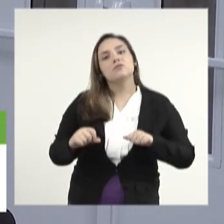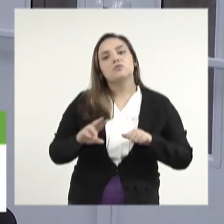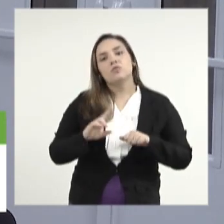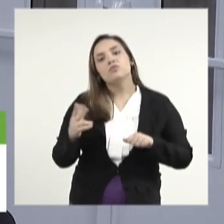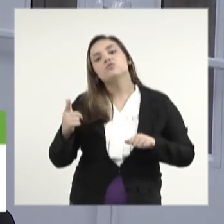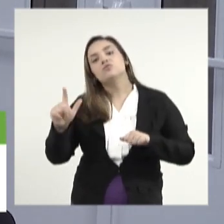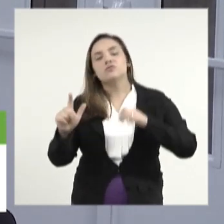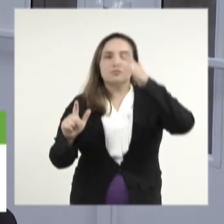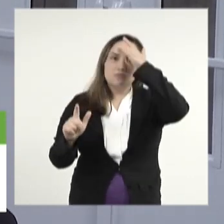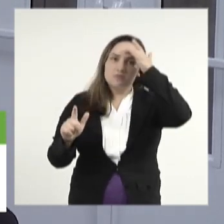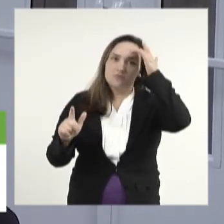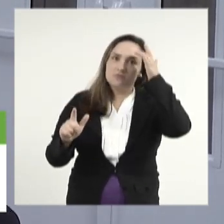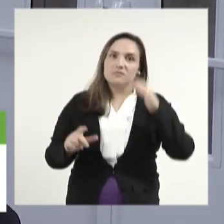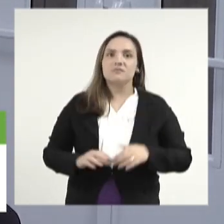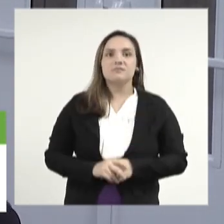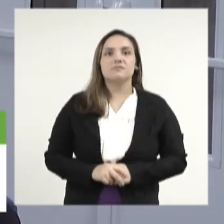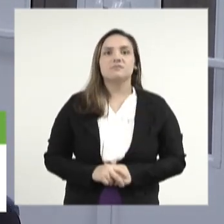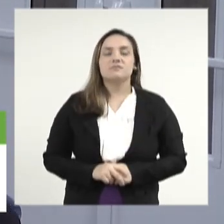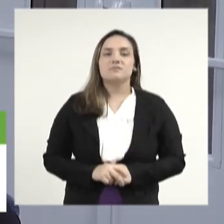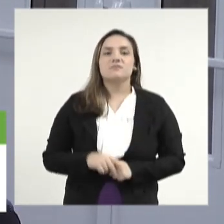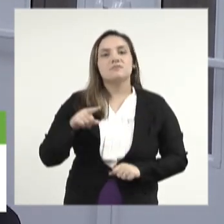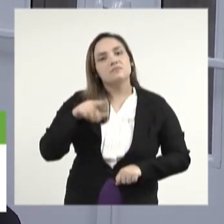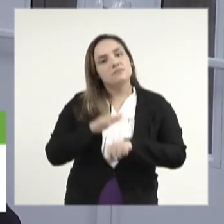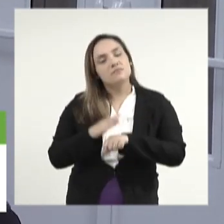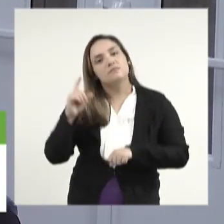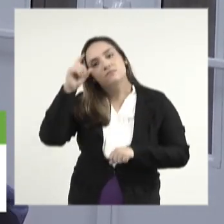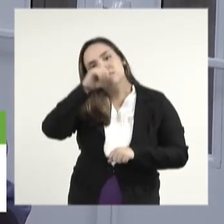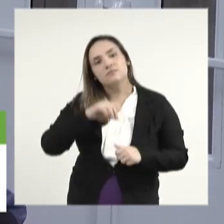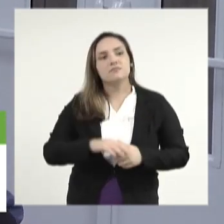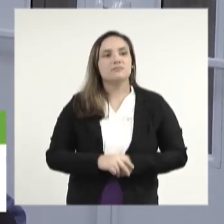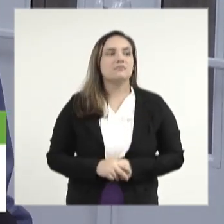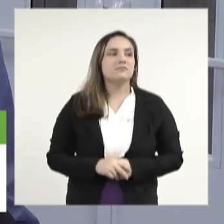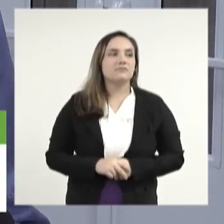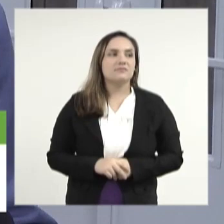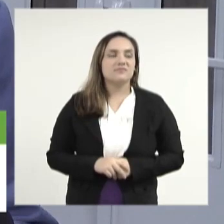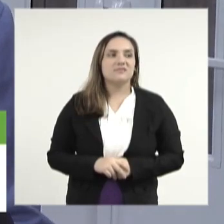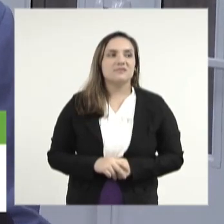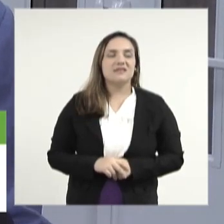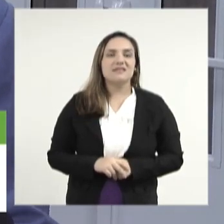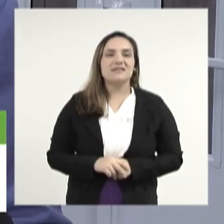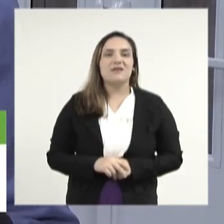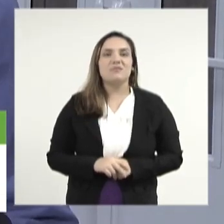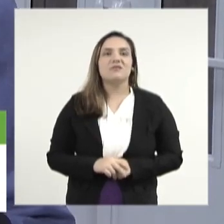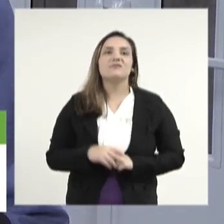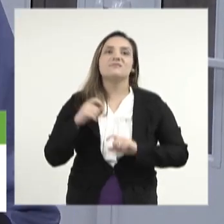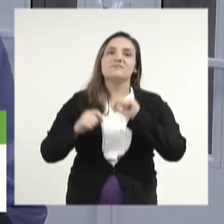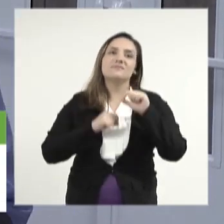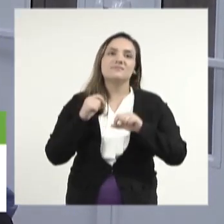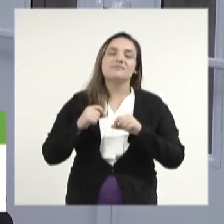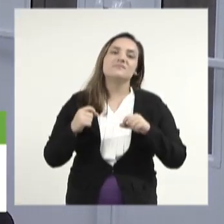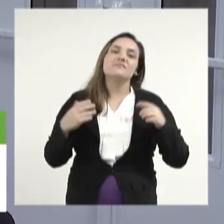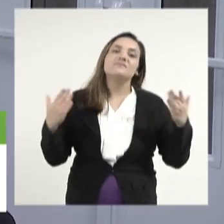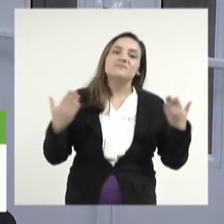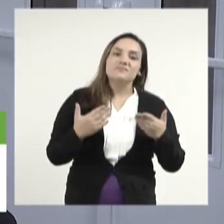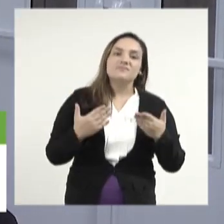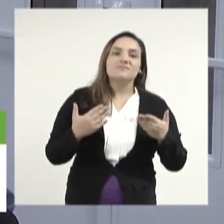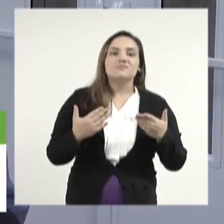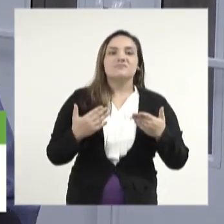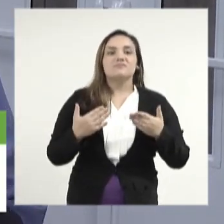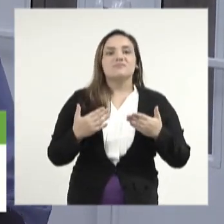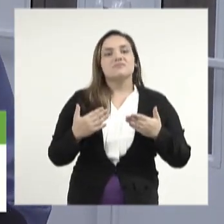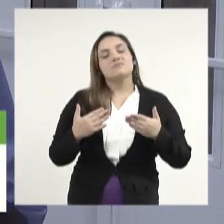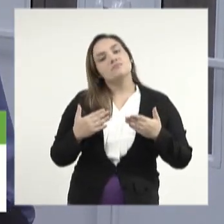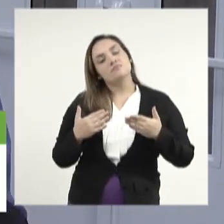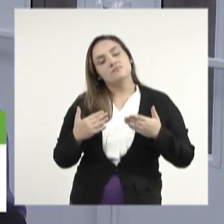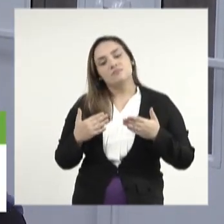você estaria dificultando que essa pessoa, que é o responsável legal e que tem o veículo, pudesse ser beneficiado deste desconto. Então,